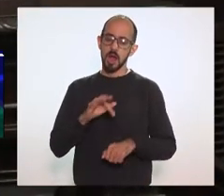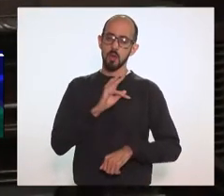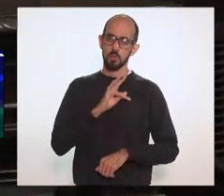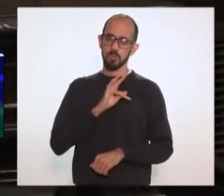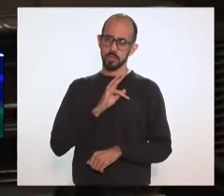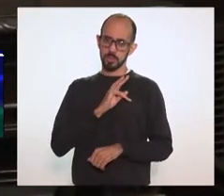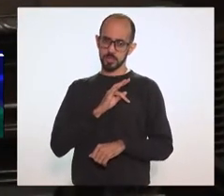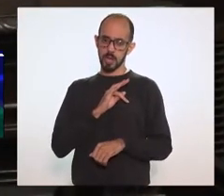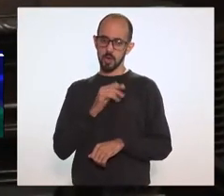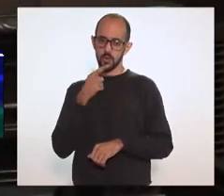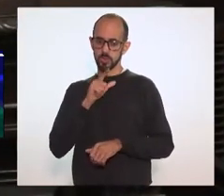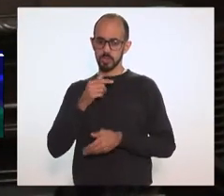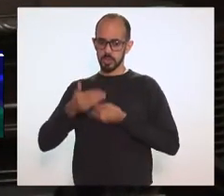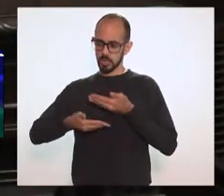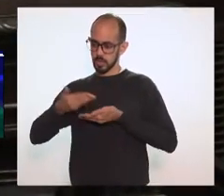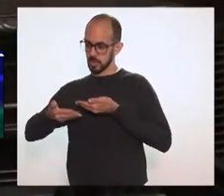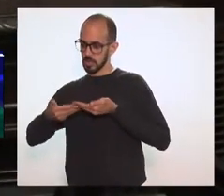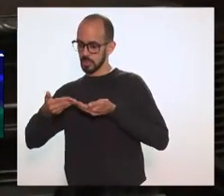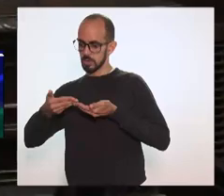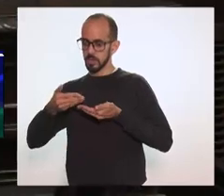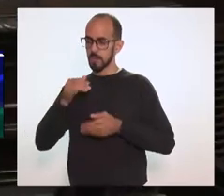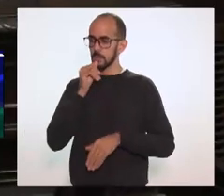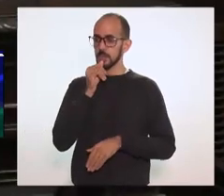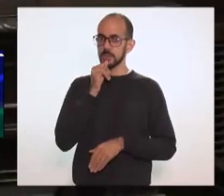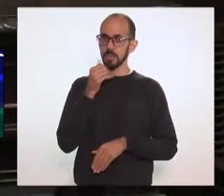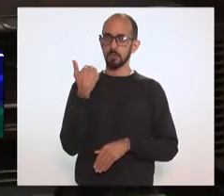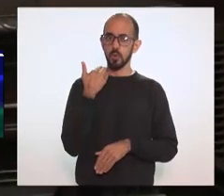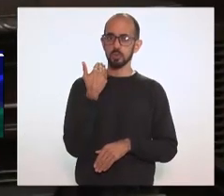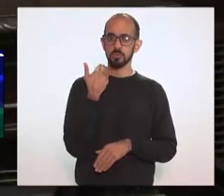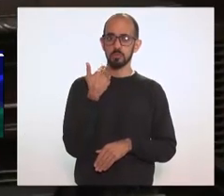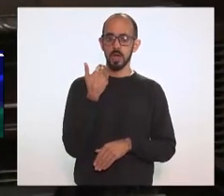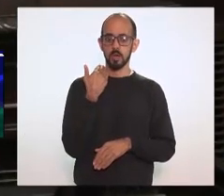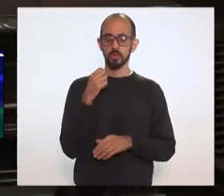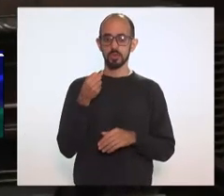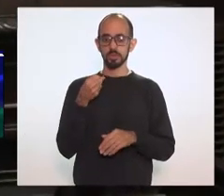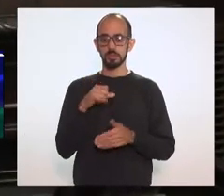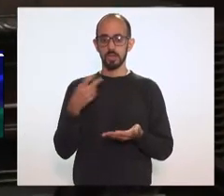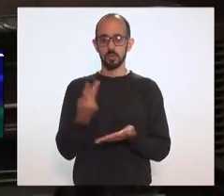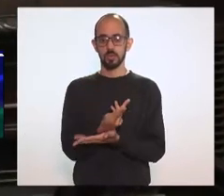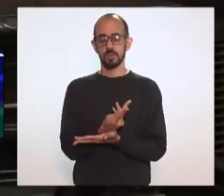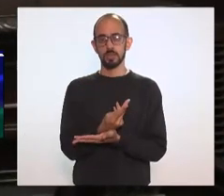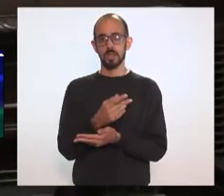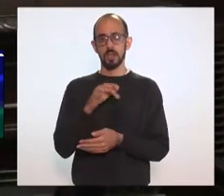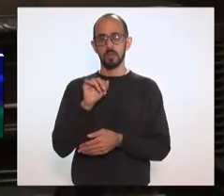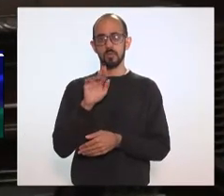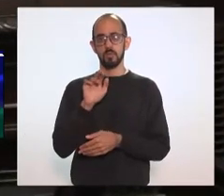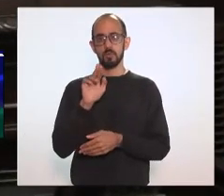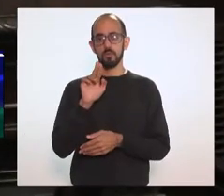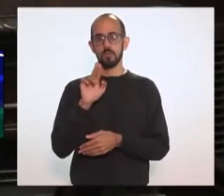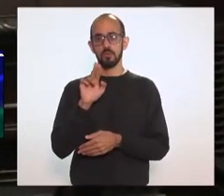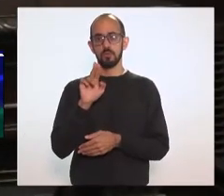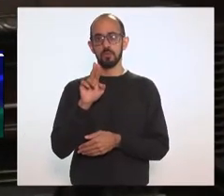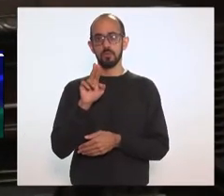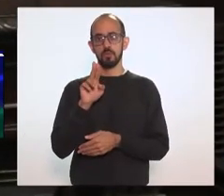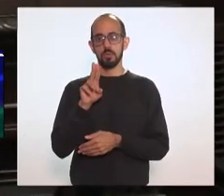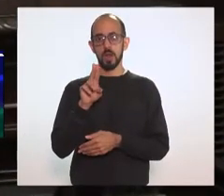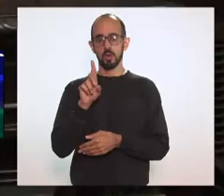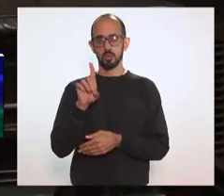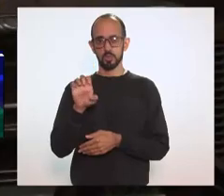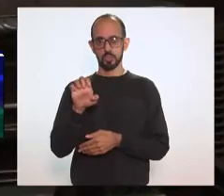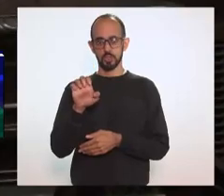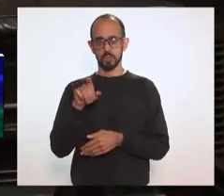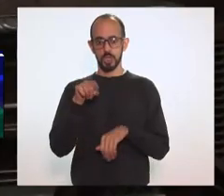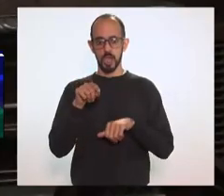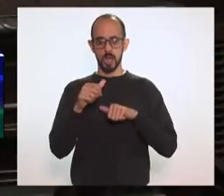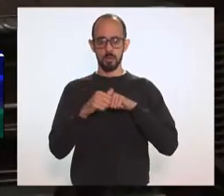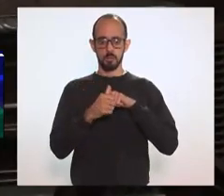na interação com os bancos, por exemplo, nos casos de fraude. Muito comum hoje em dia, esse, por exemplo, os boletos falsos,